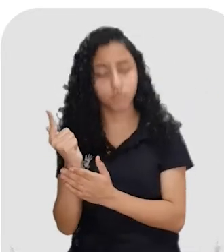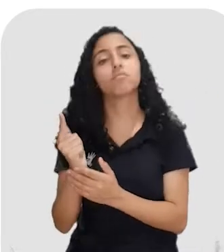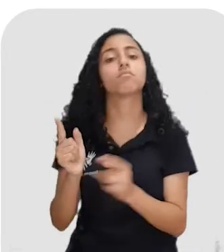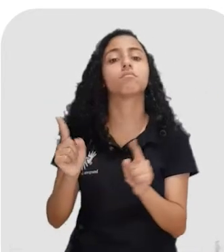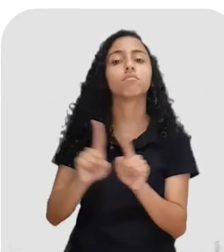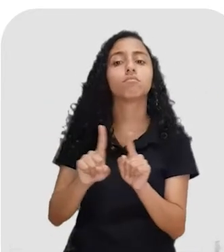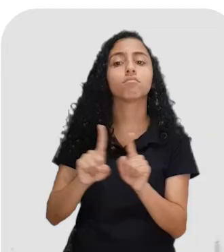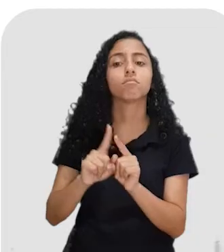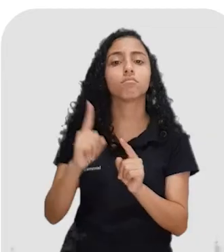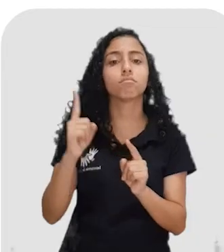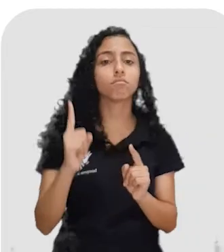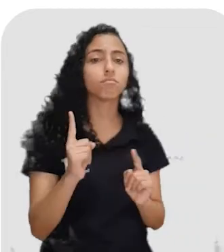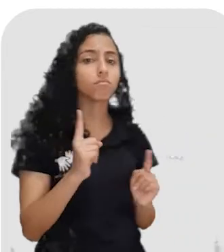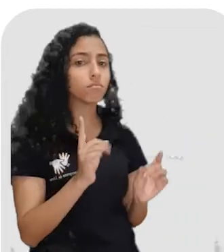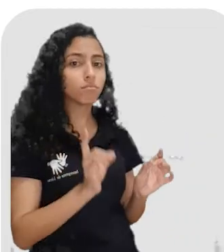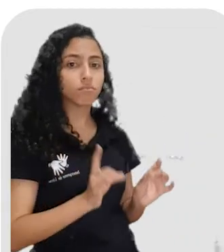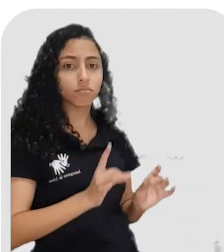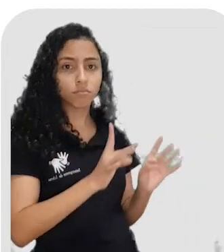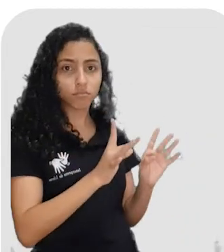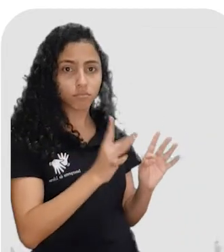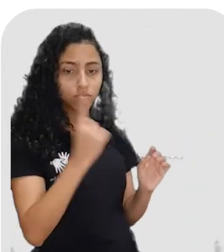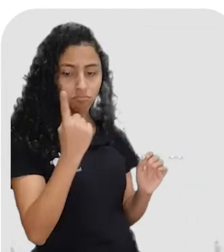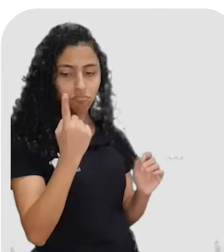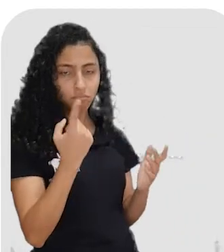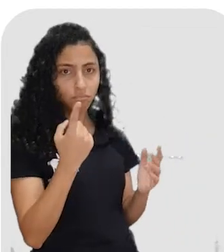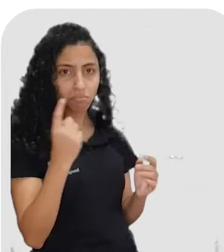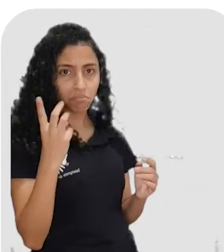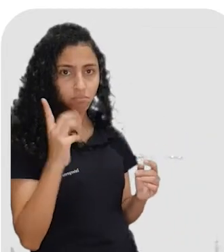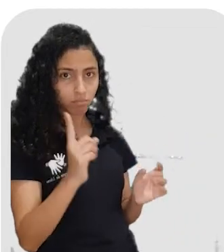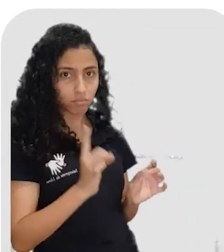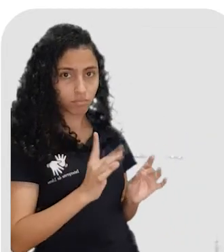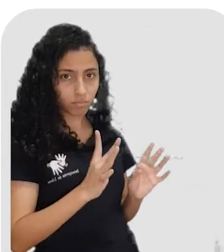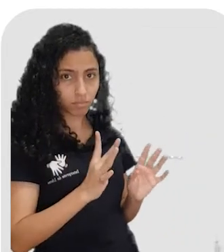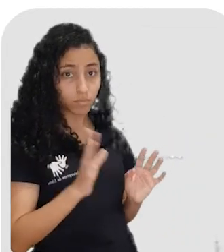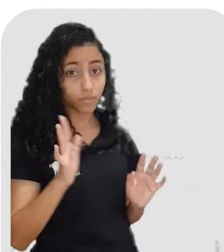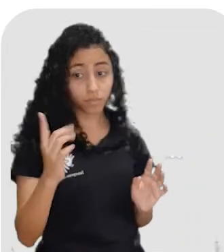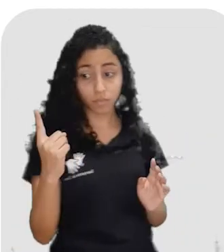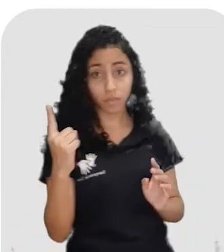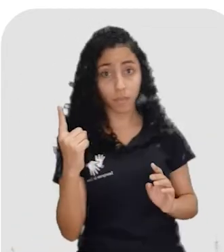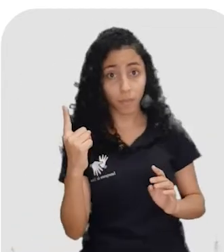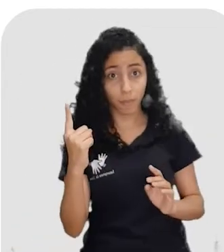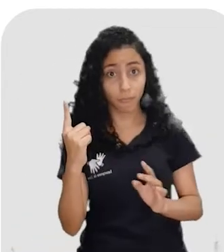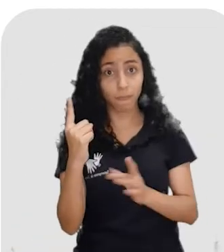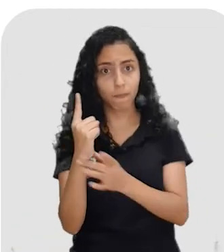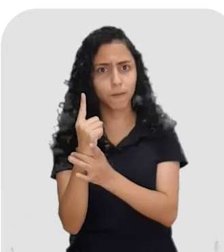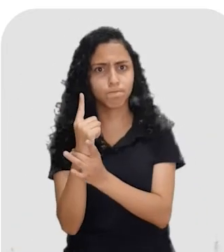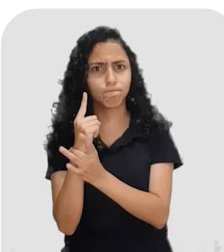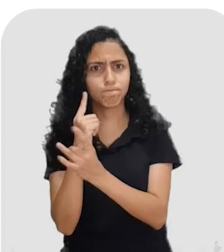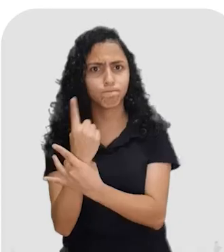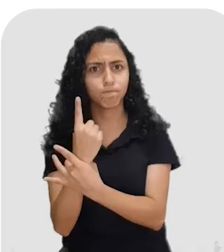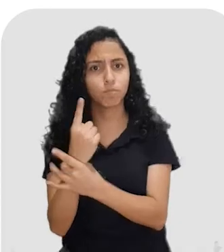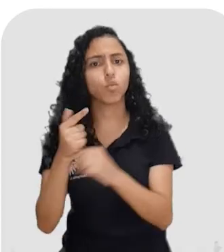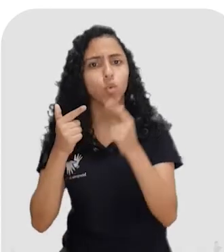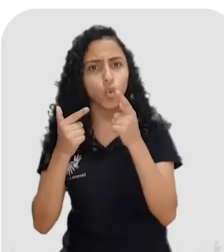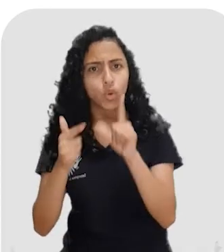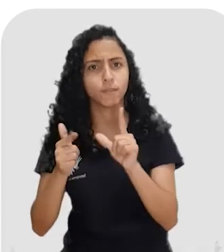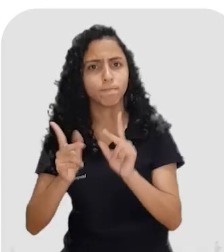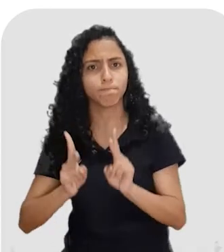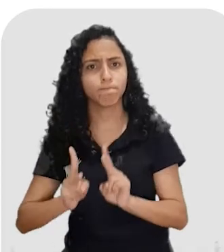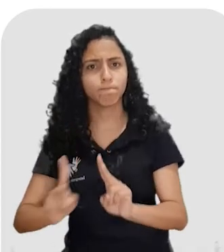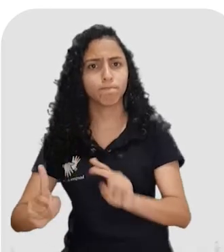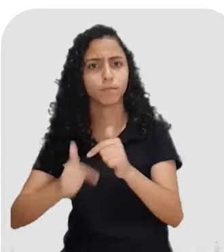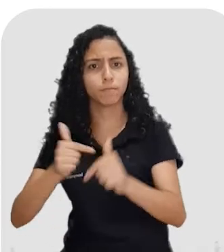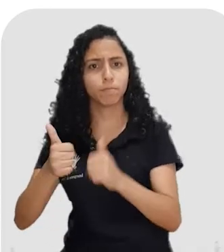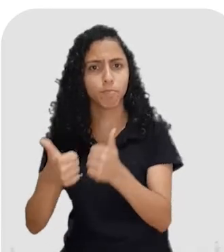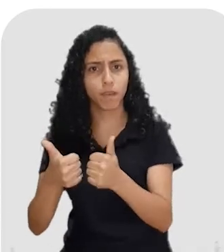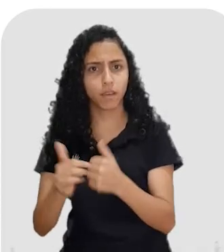e também, né, ou seja, é vendido por pelo menos um provedor, sobre a condição de o provedor garantir a provisão desse serviço,